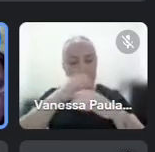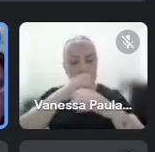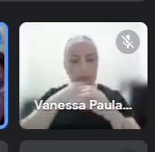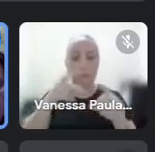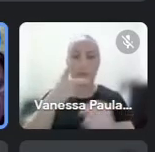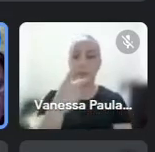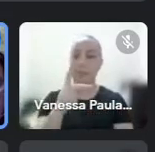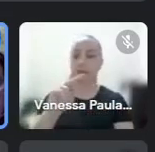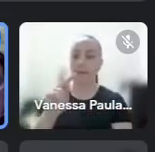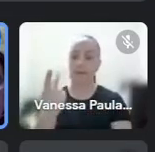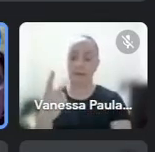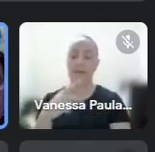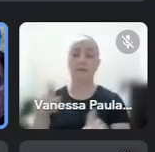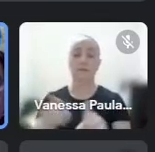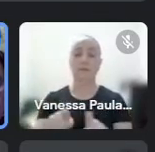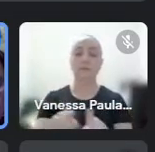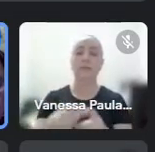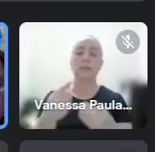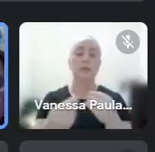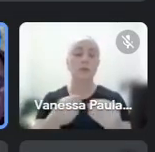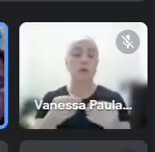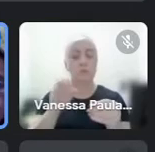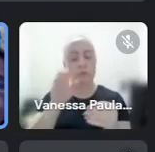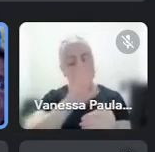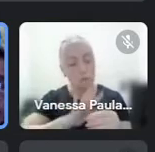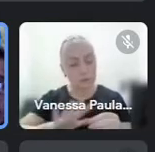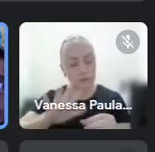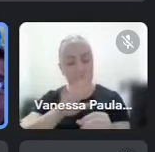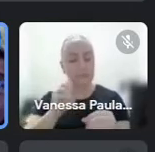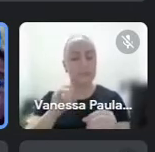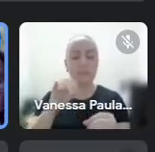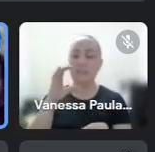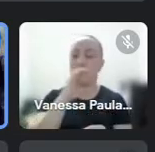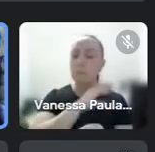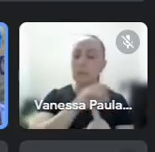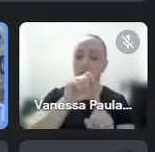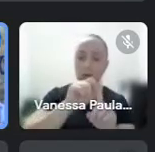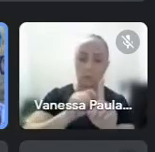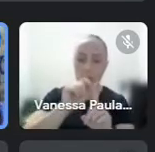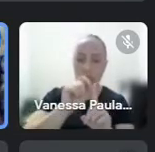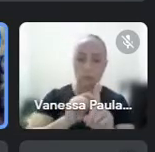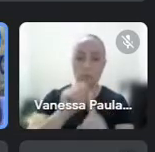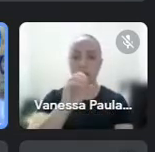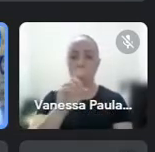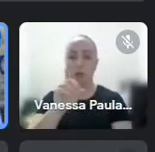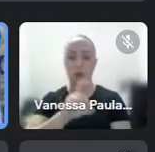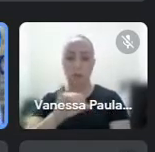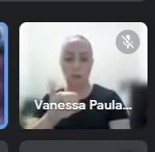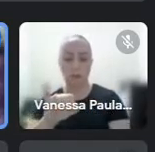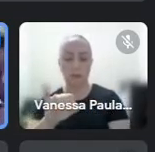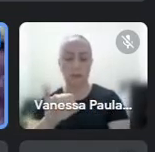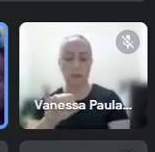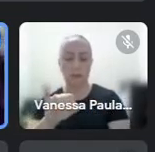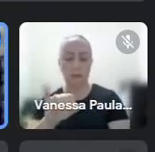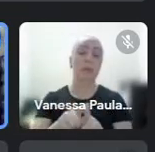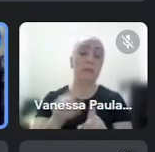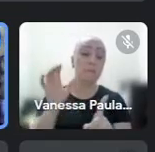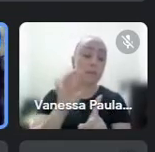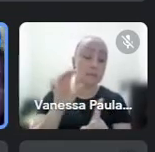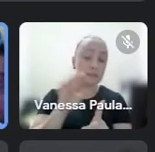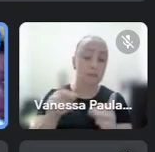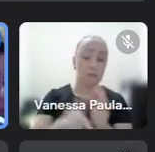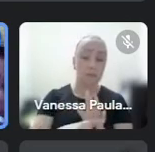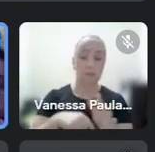pH, condutividade, a turbidez, salinidade, temperatura, oxigênio dissolvido, pressão atmosférica.